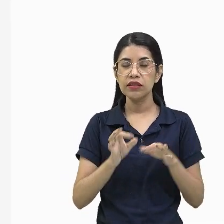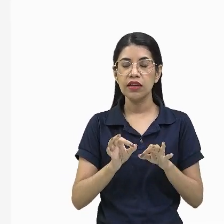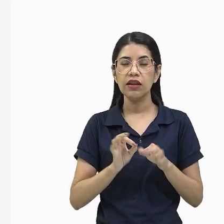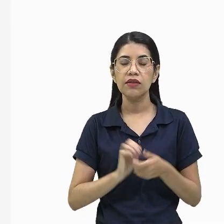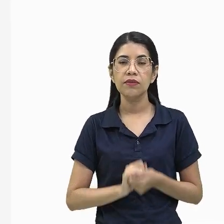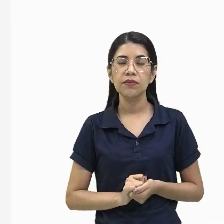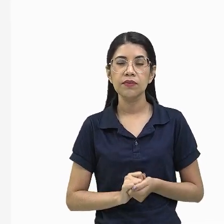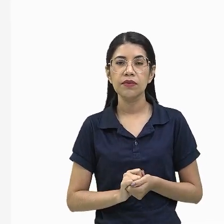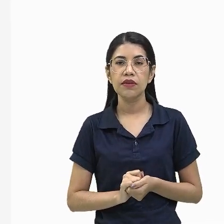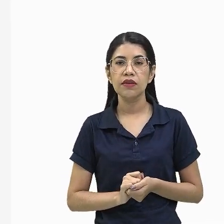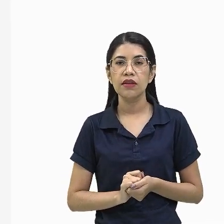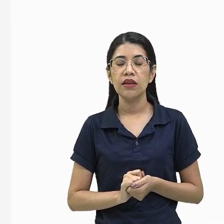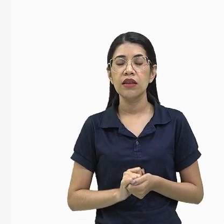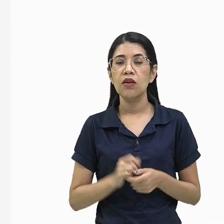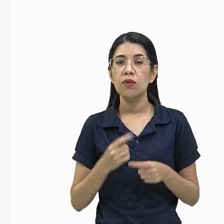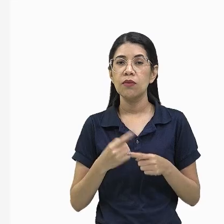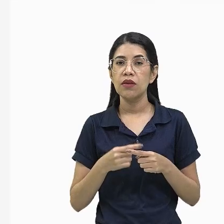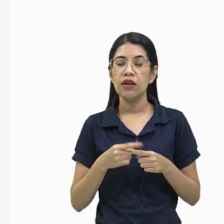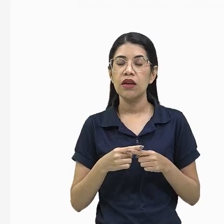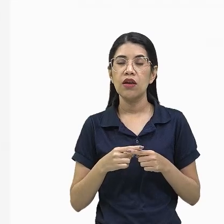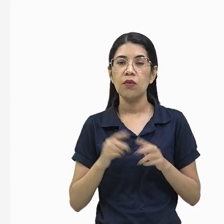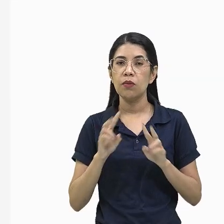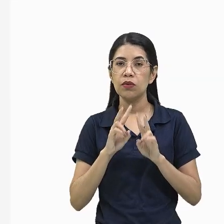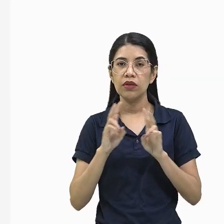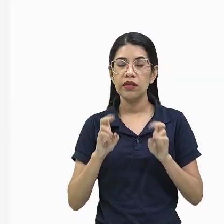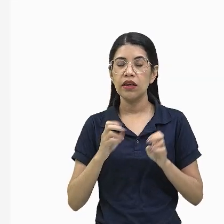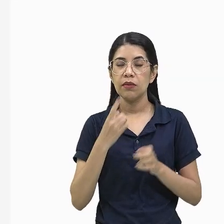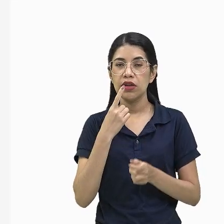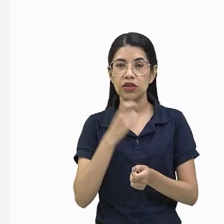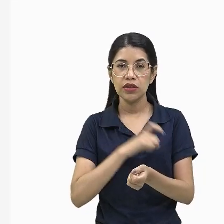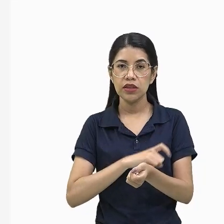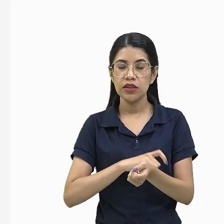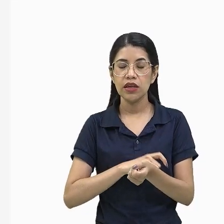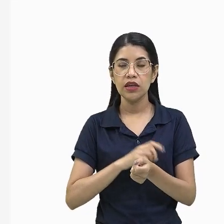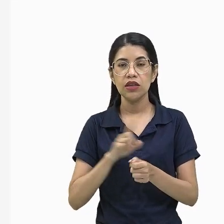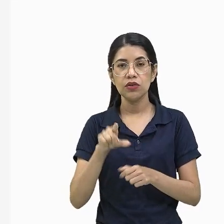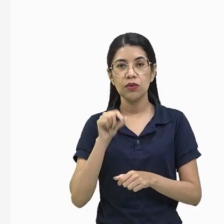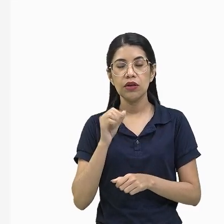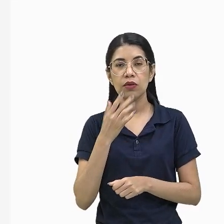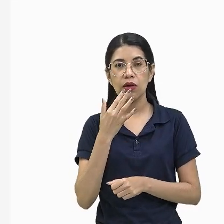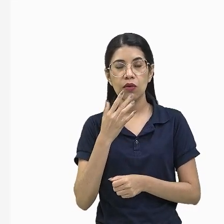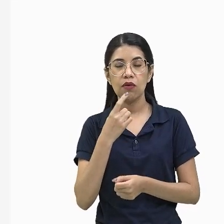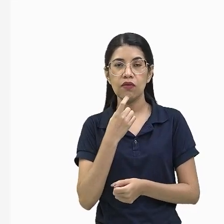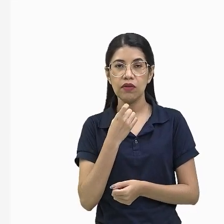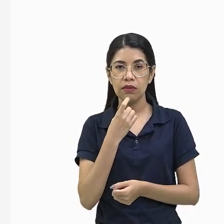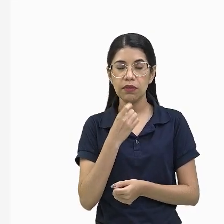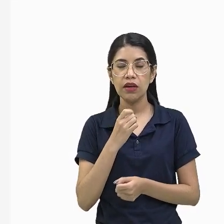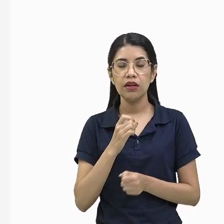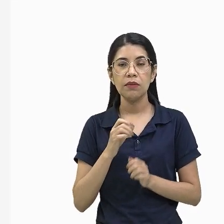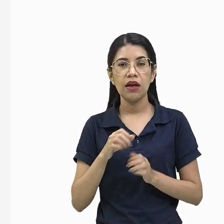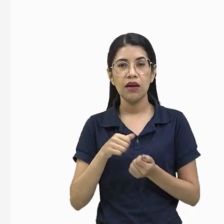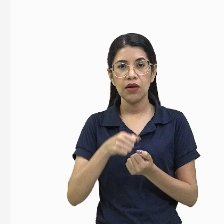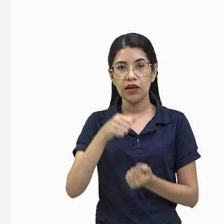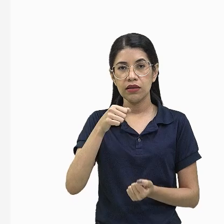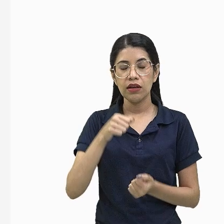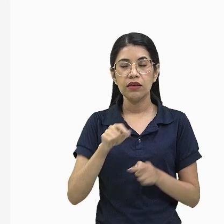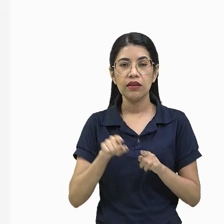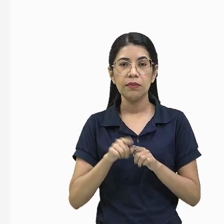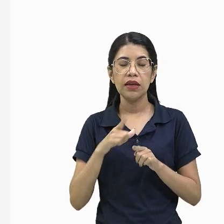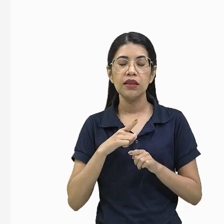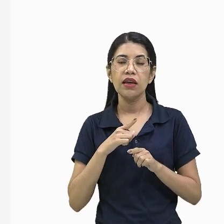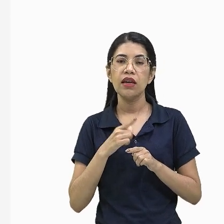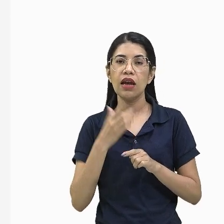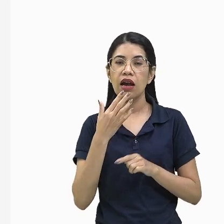por ser uma campanha de doação de sangue, a cor vermelha foi escolhida. Observe que no nosso cartaz nós temos uma gradação